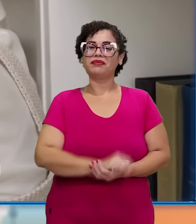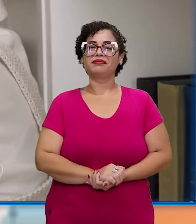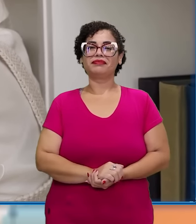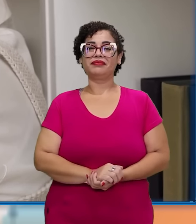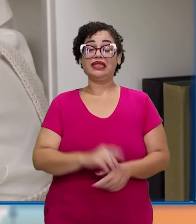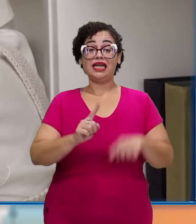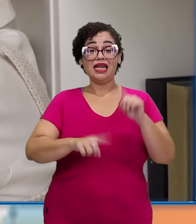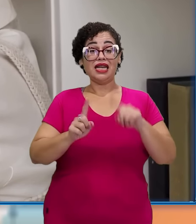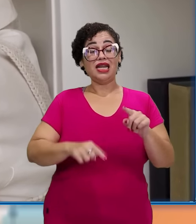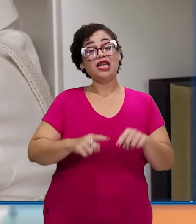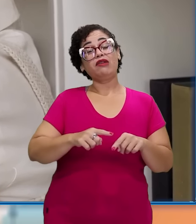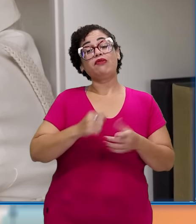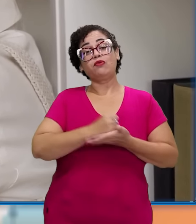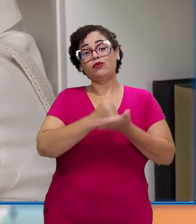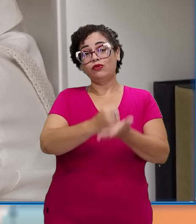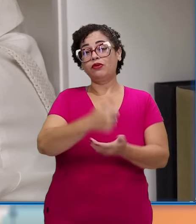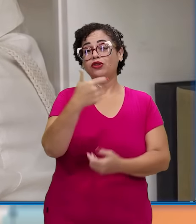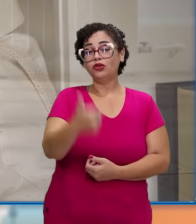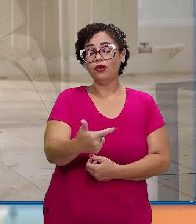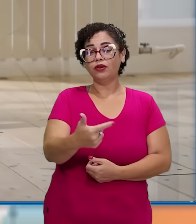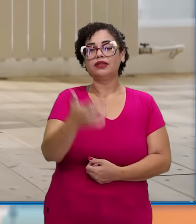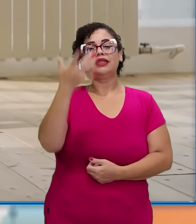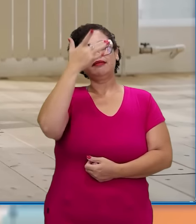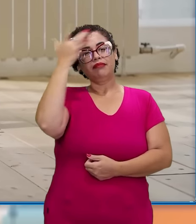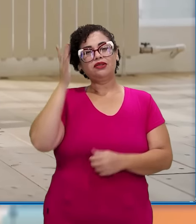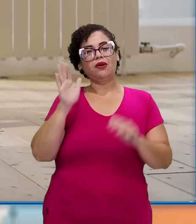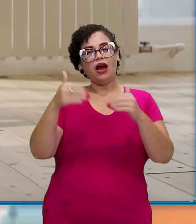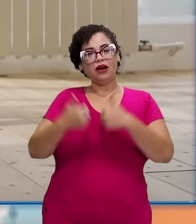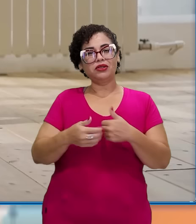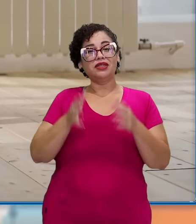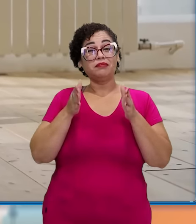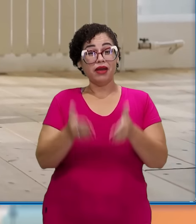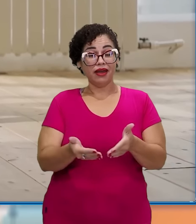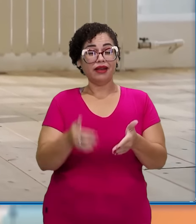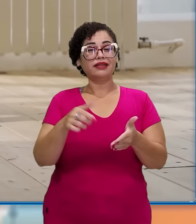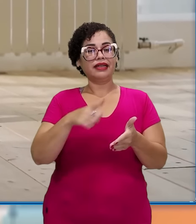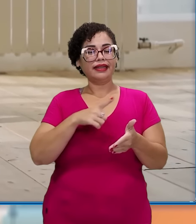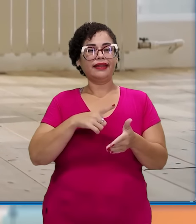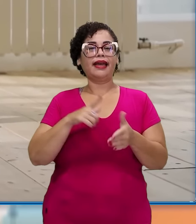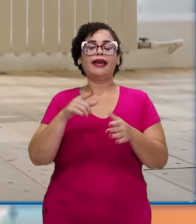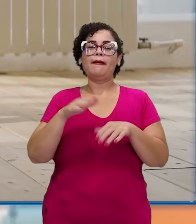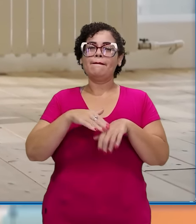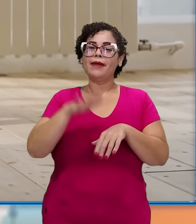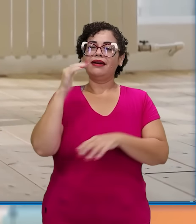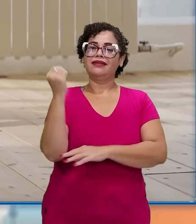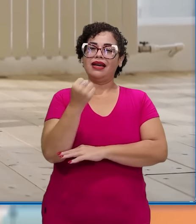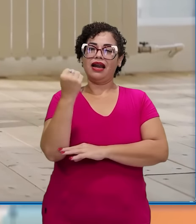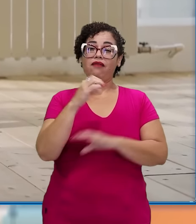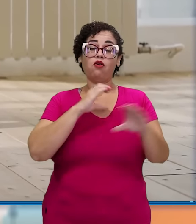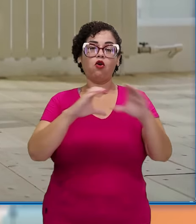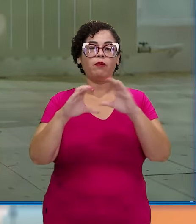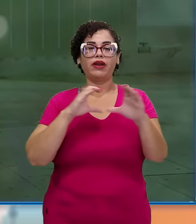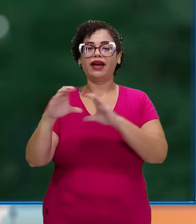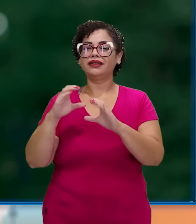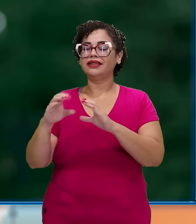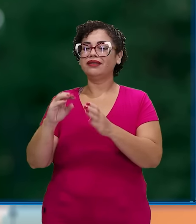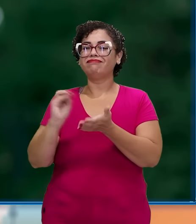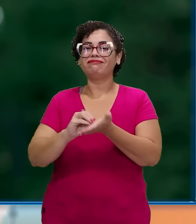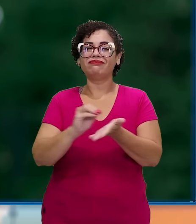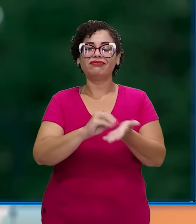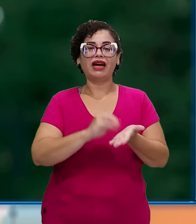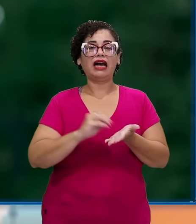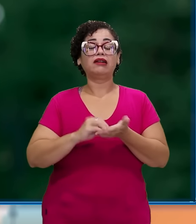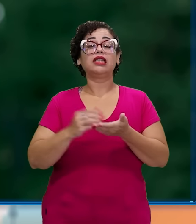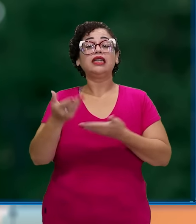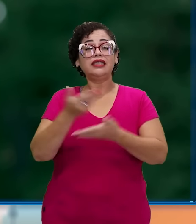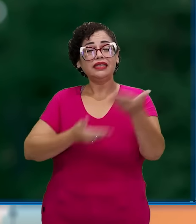nível de suporte dois as pessoas com autismo apresentam défices mais graves na comunicação social e na interação